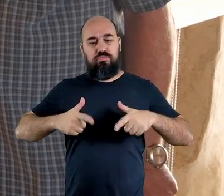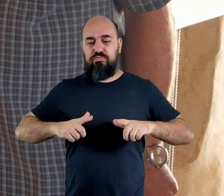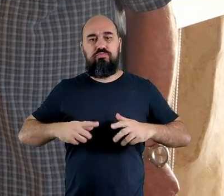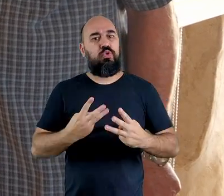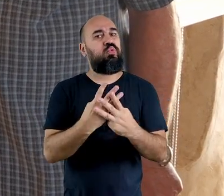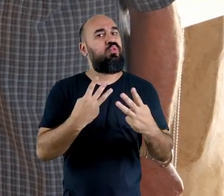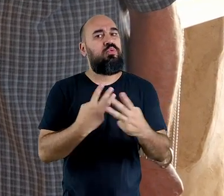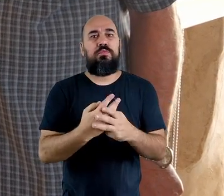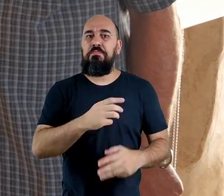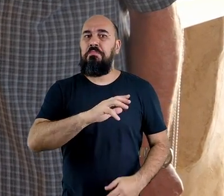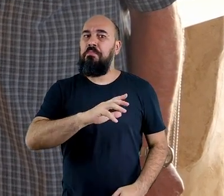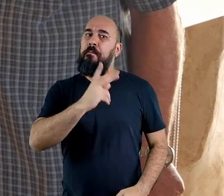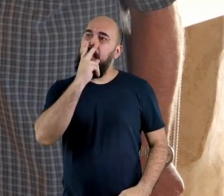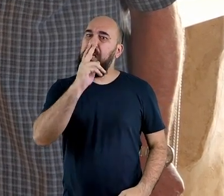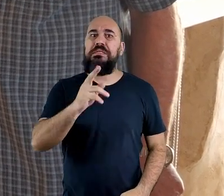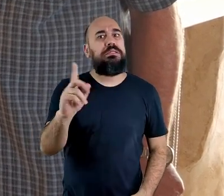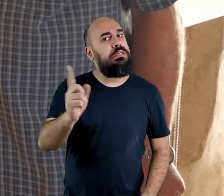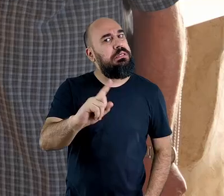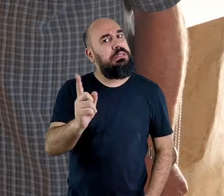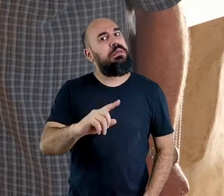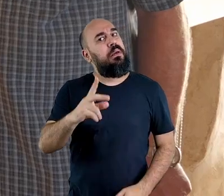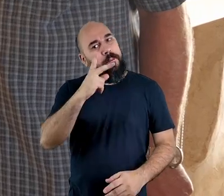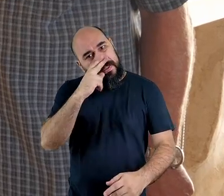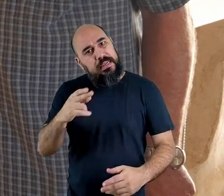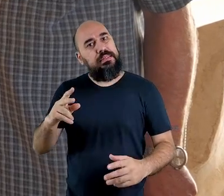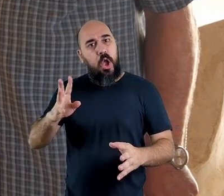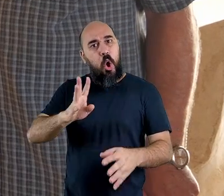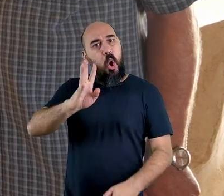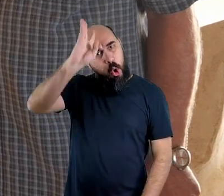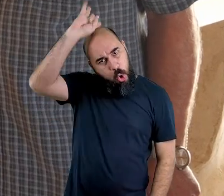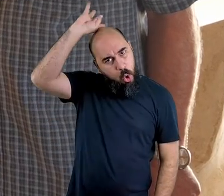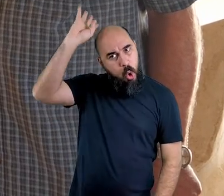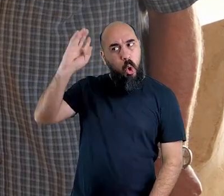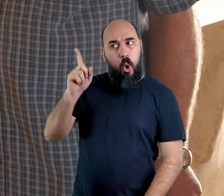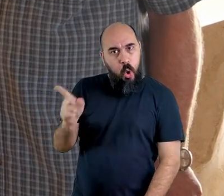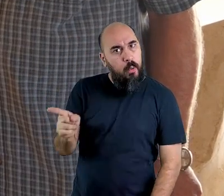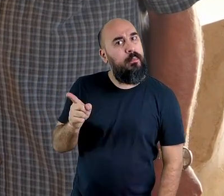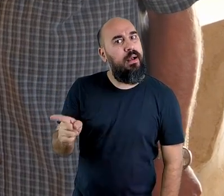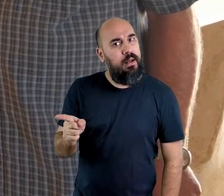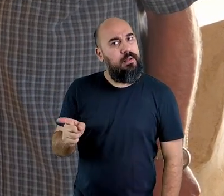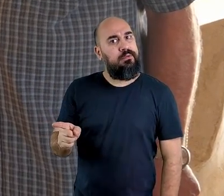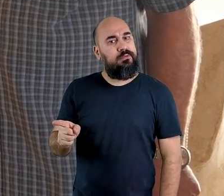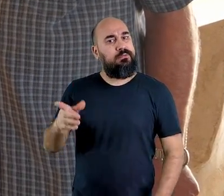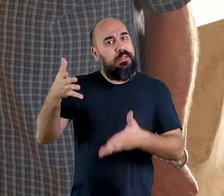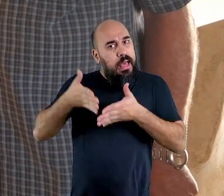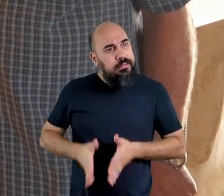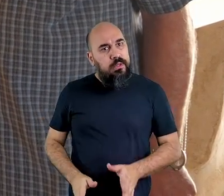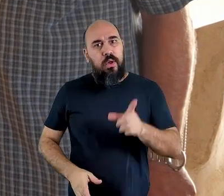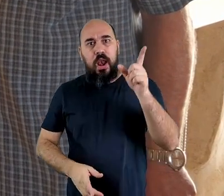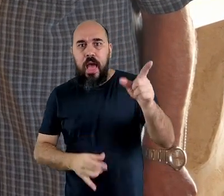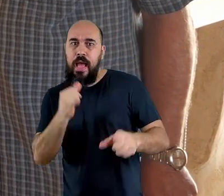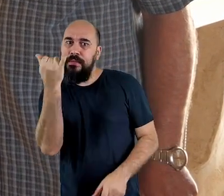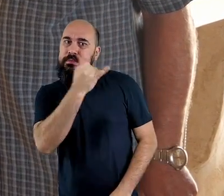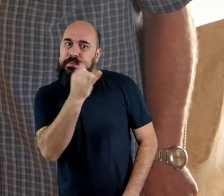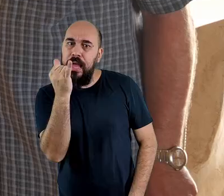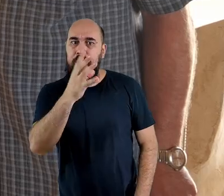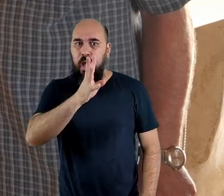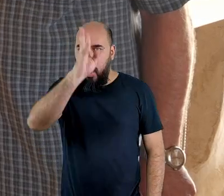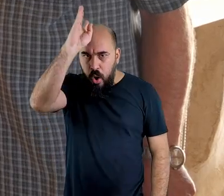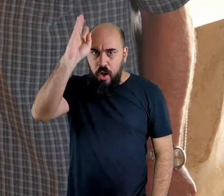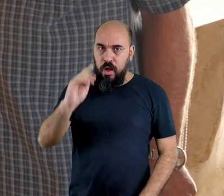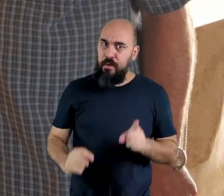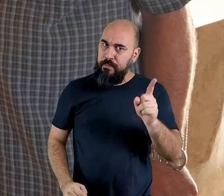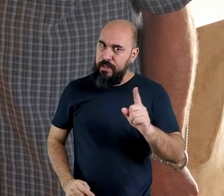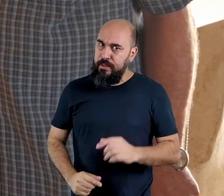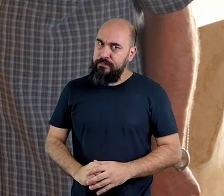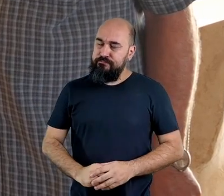o Yehuda está contando toda essa história aqui, o luxo, o chique, o que estava na crista da onda, era